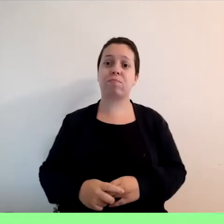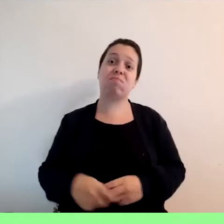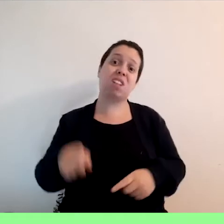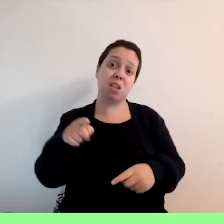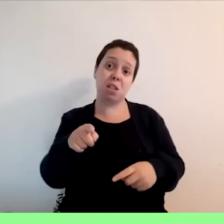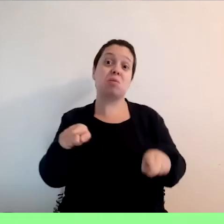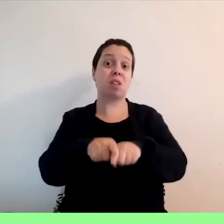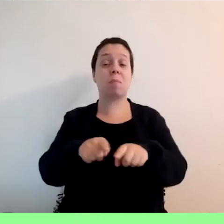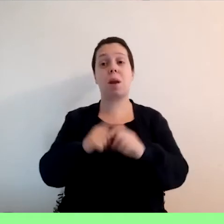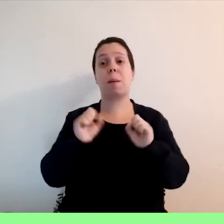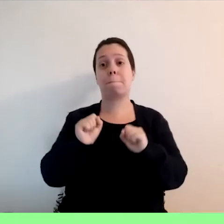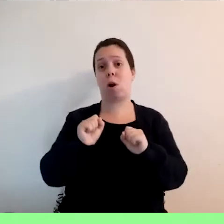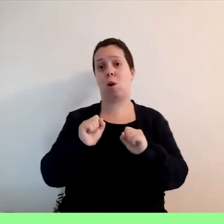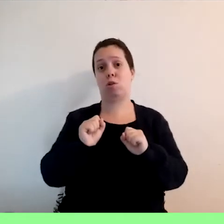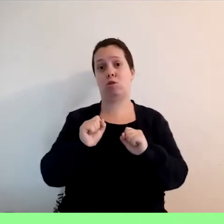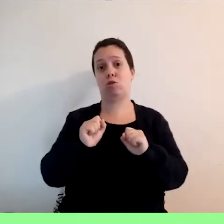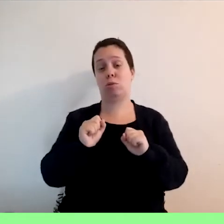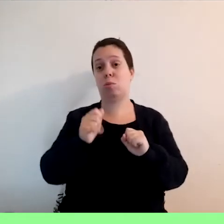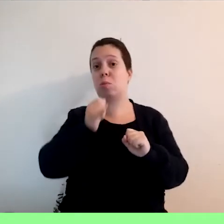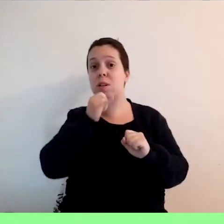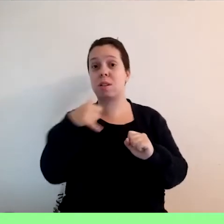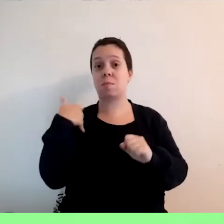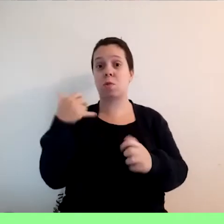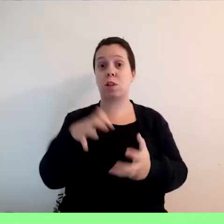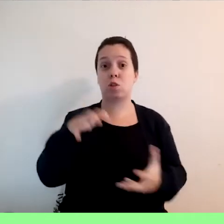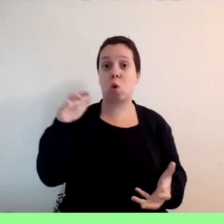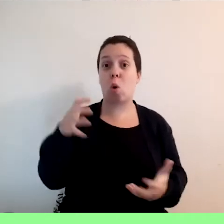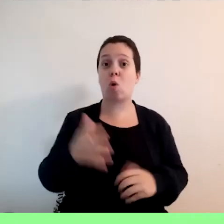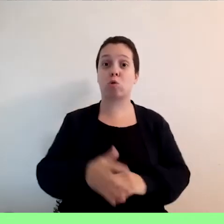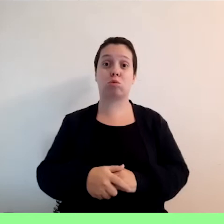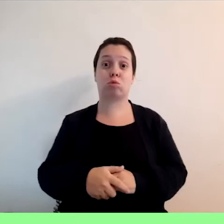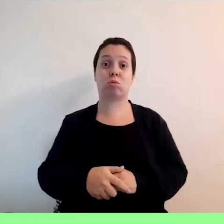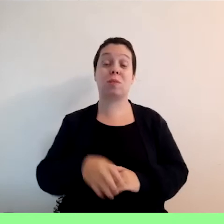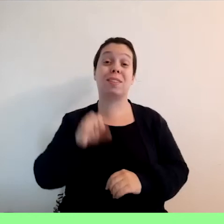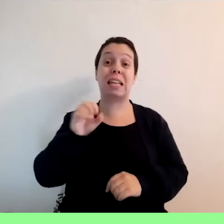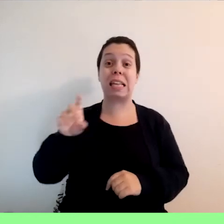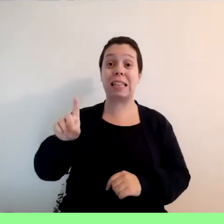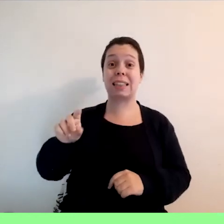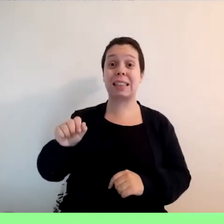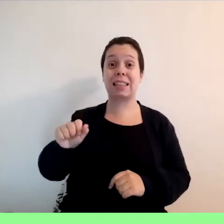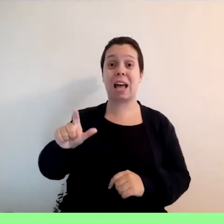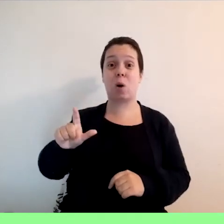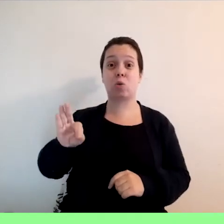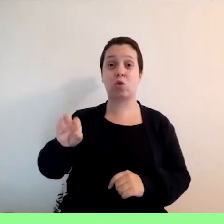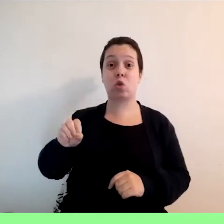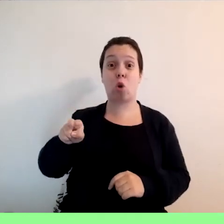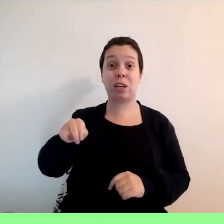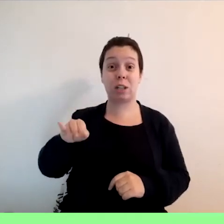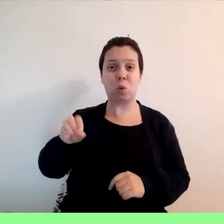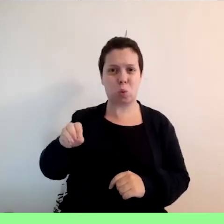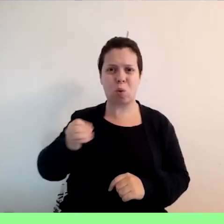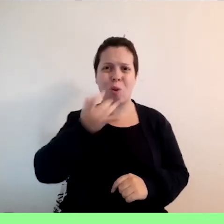pessoa já com a idade avançada, uma pessoa com daltonismo, né? Então, assim,